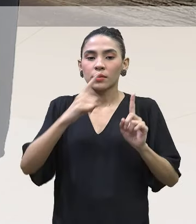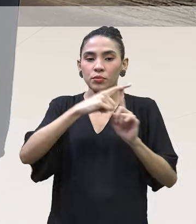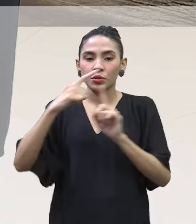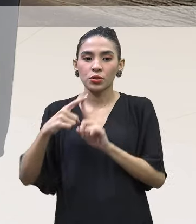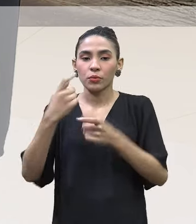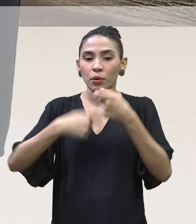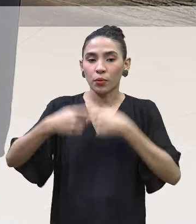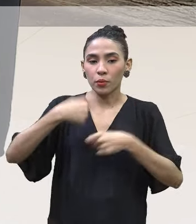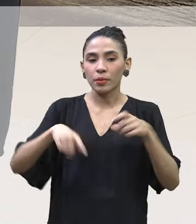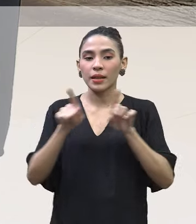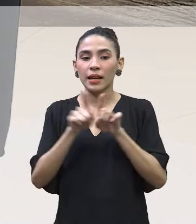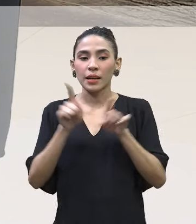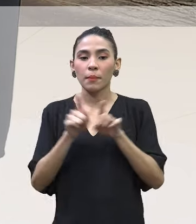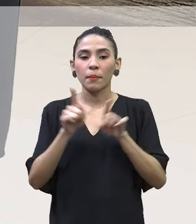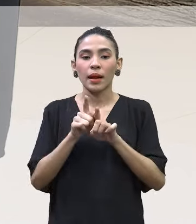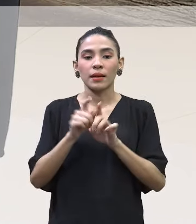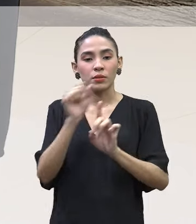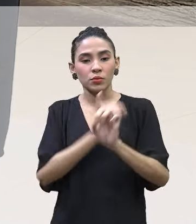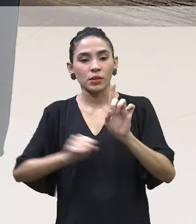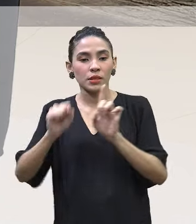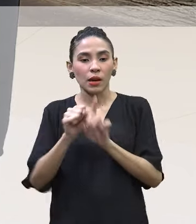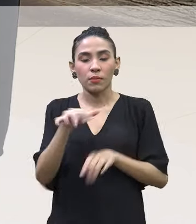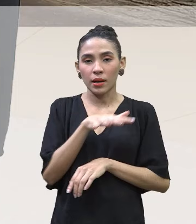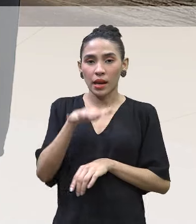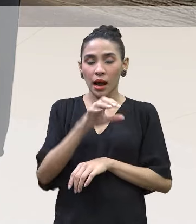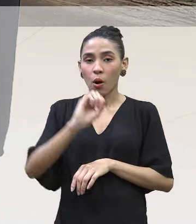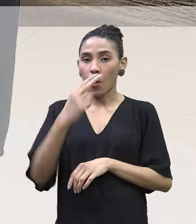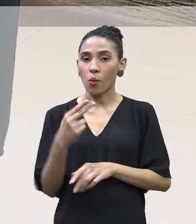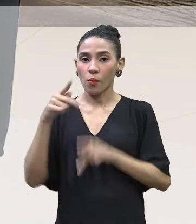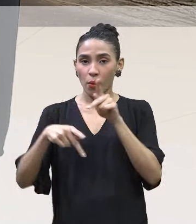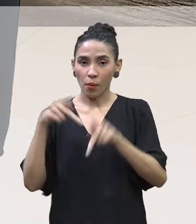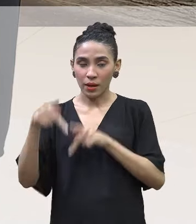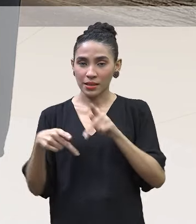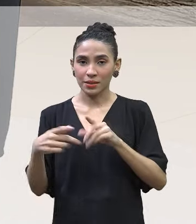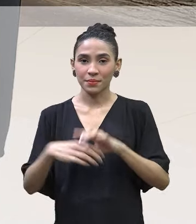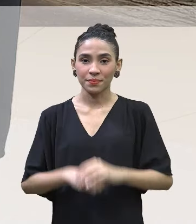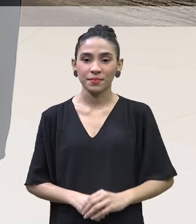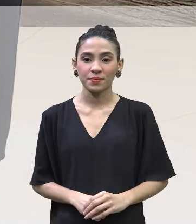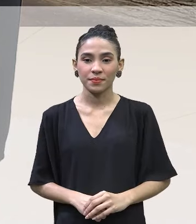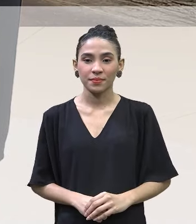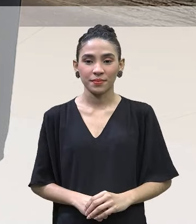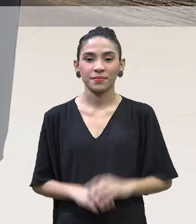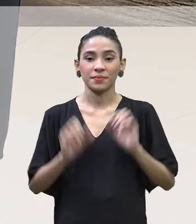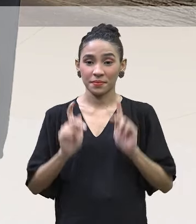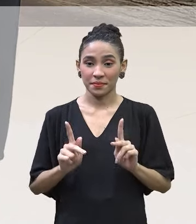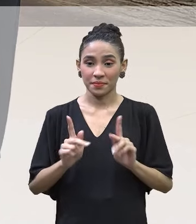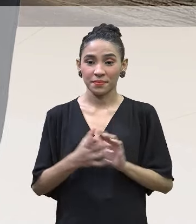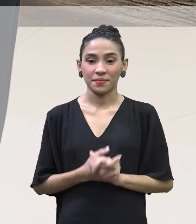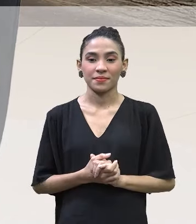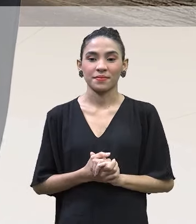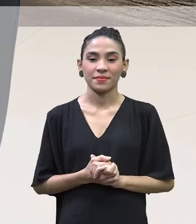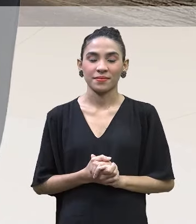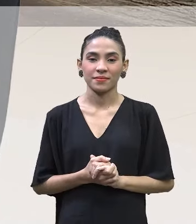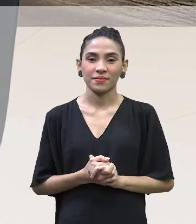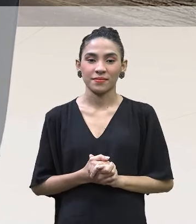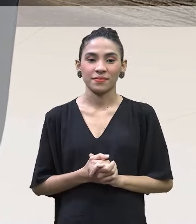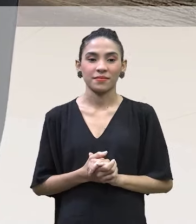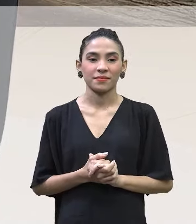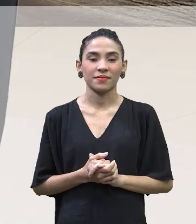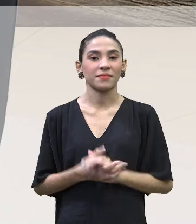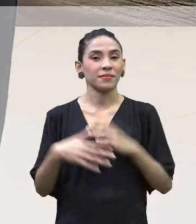economia e das condições sociais de uma região ou população não é isso Professor exatamente e nós vamos